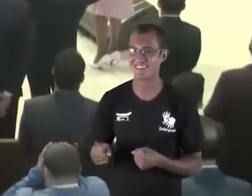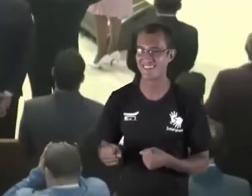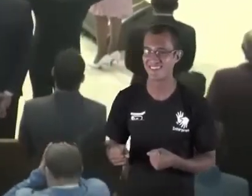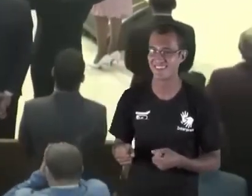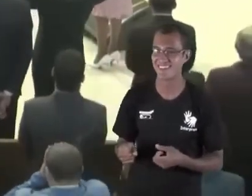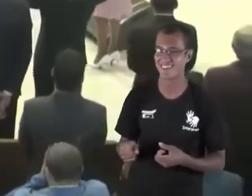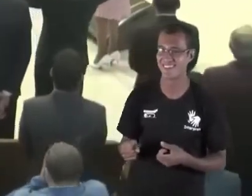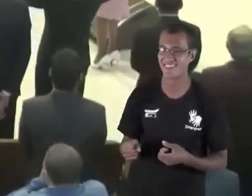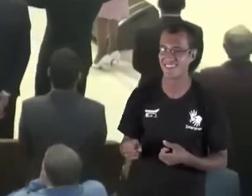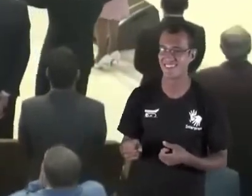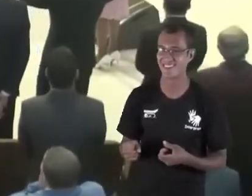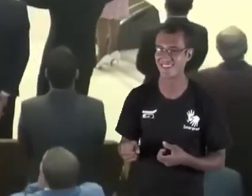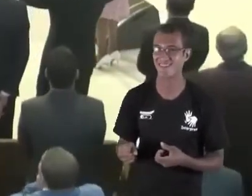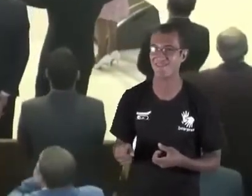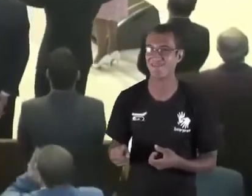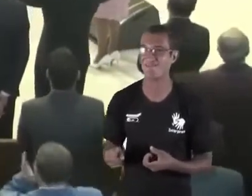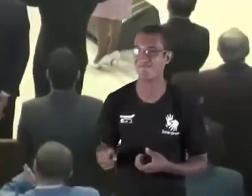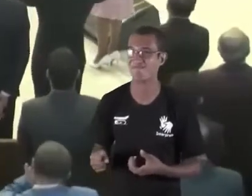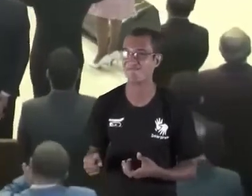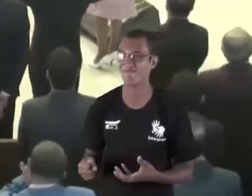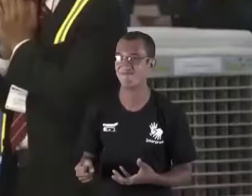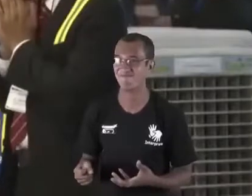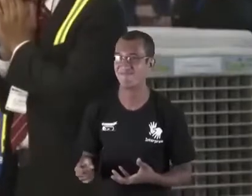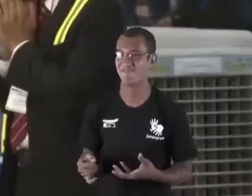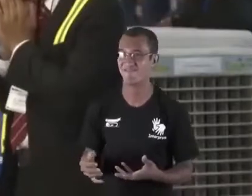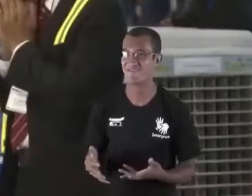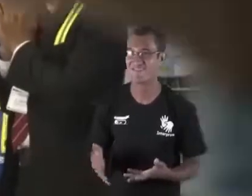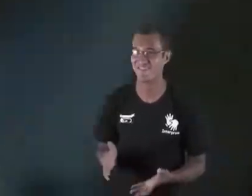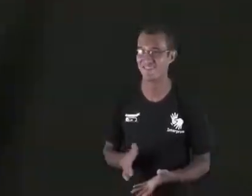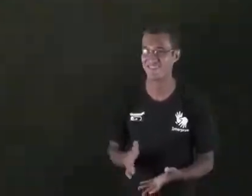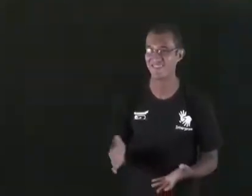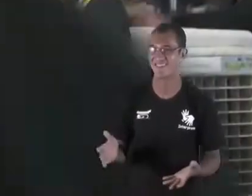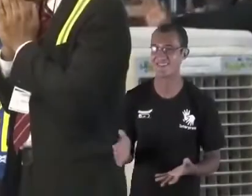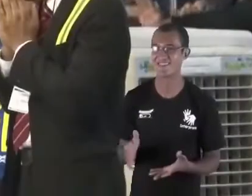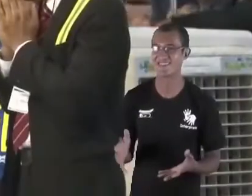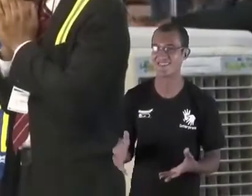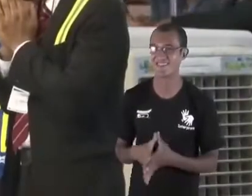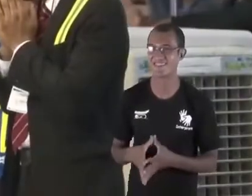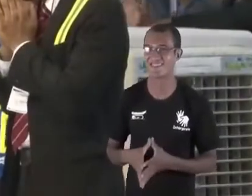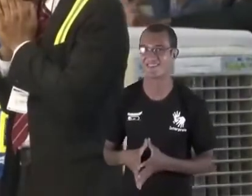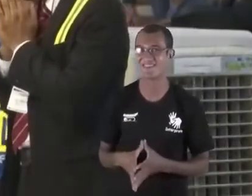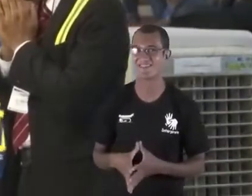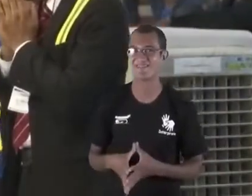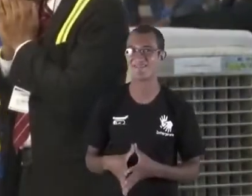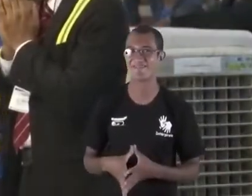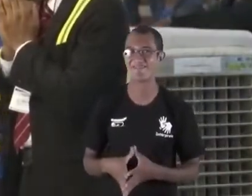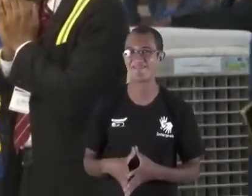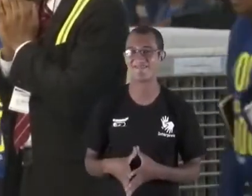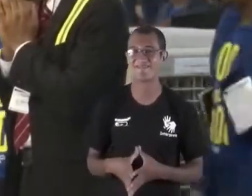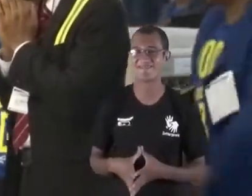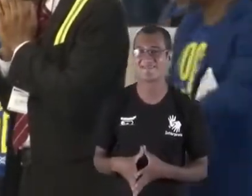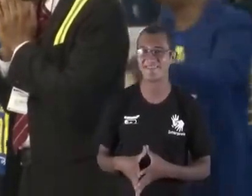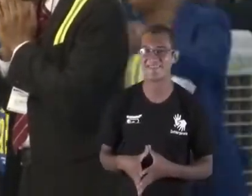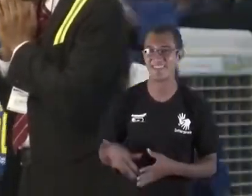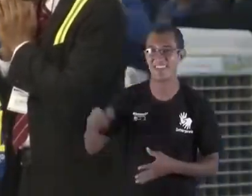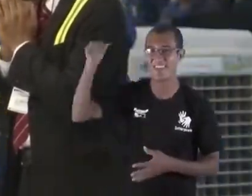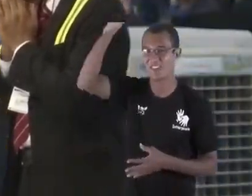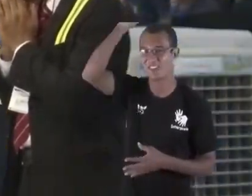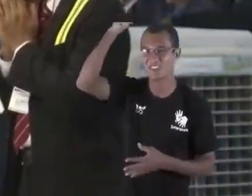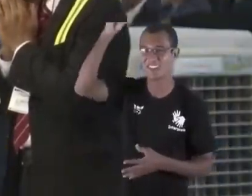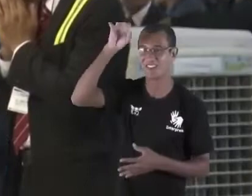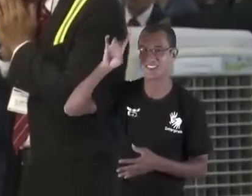Cadê a vigésima sexta? Pode vir. As águas não são de